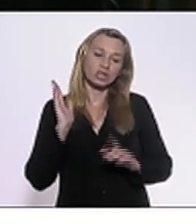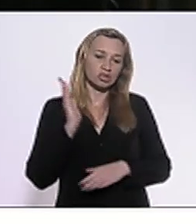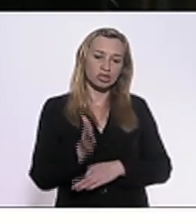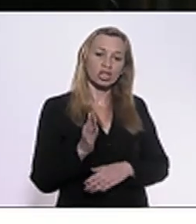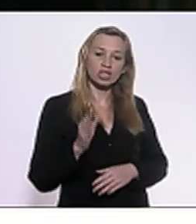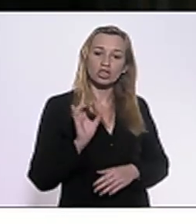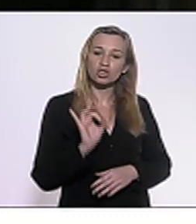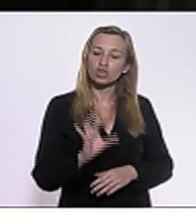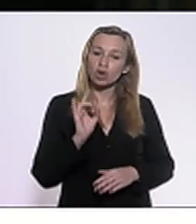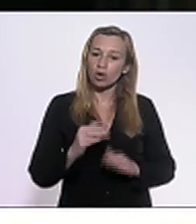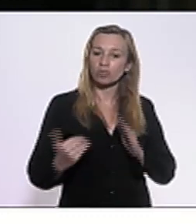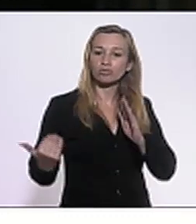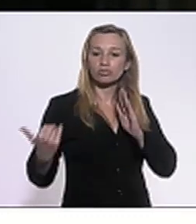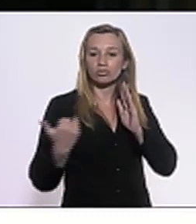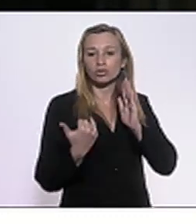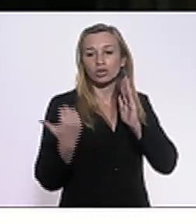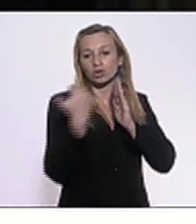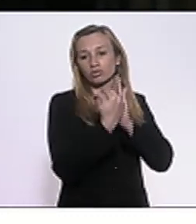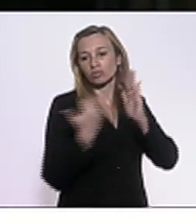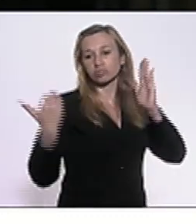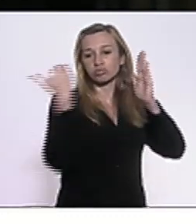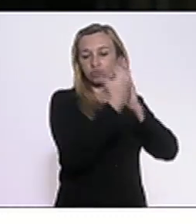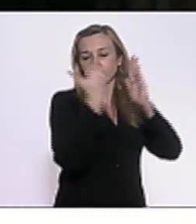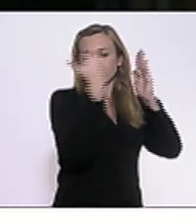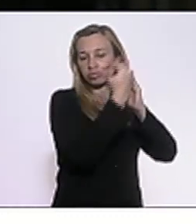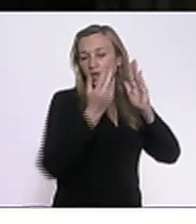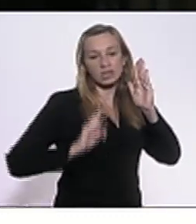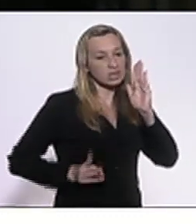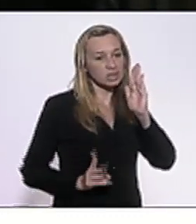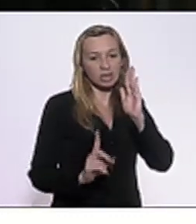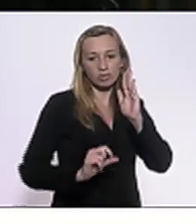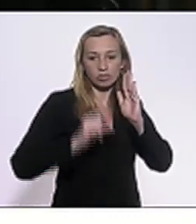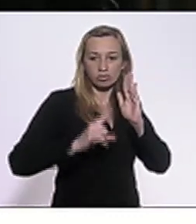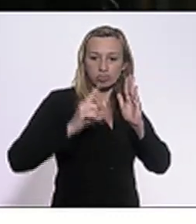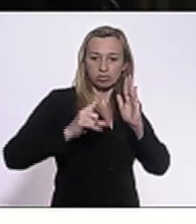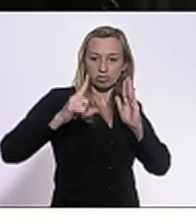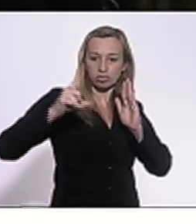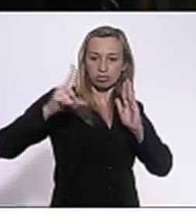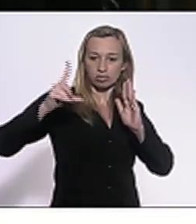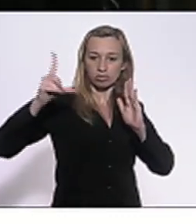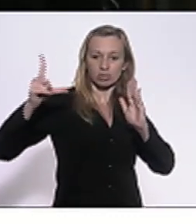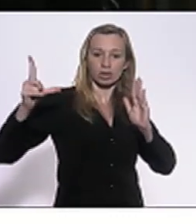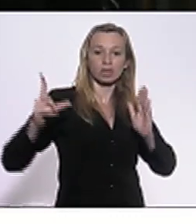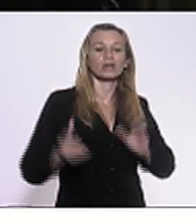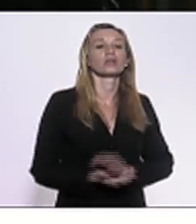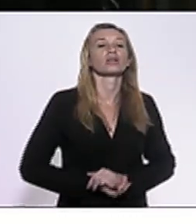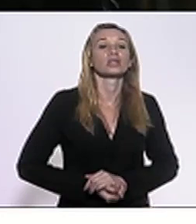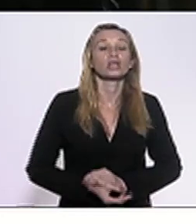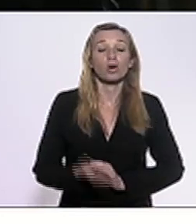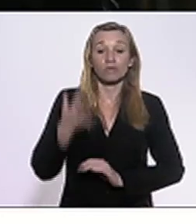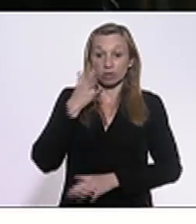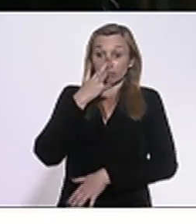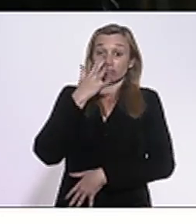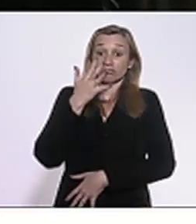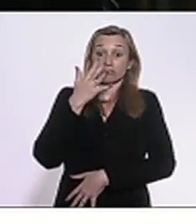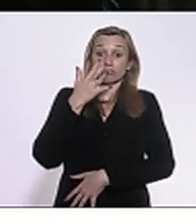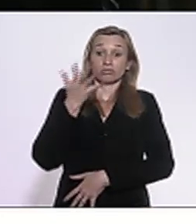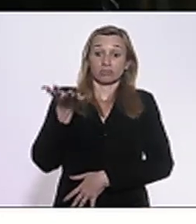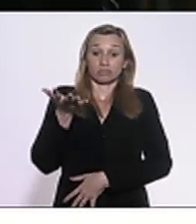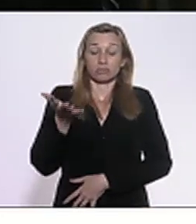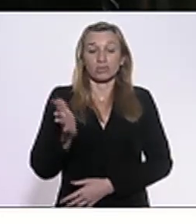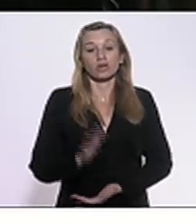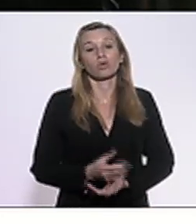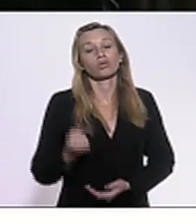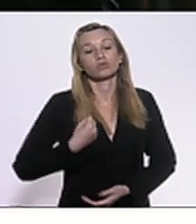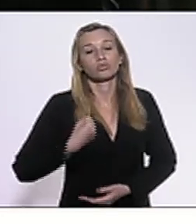Jamais vi descer, só subiu. E cada vez eu fico mais assombrado com o número. Então, esse que é o